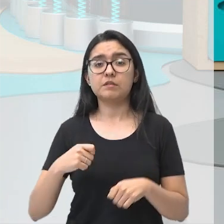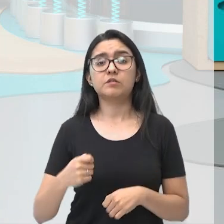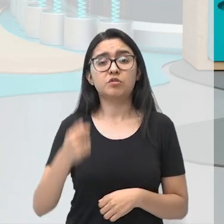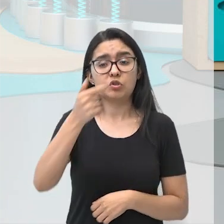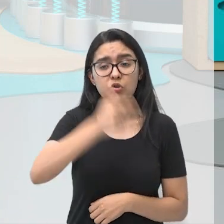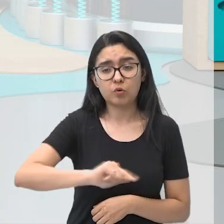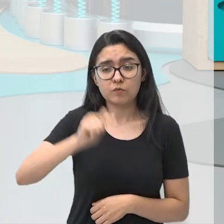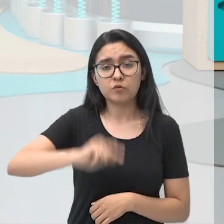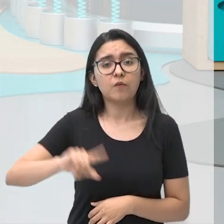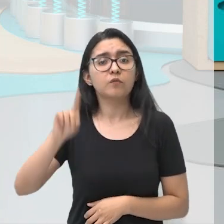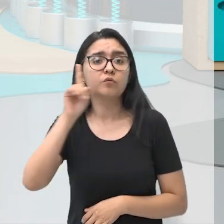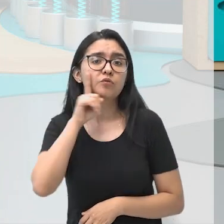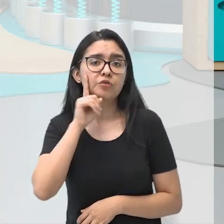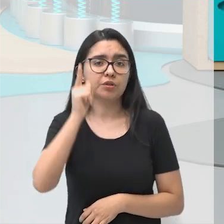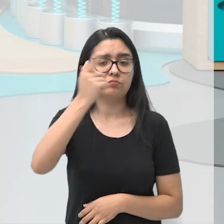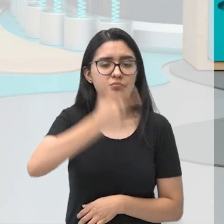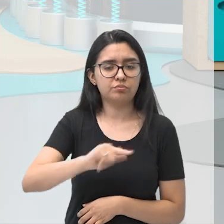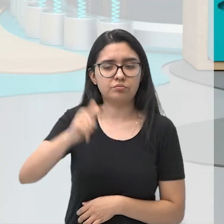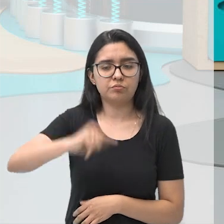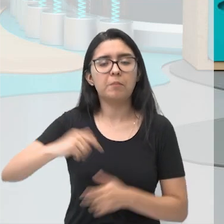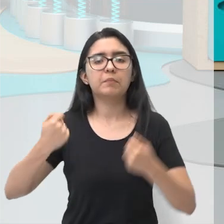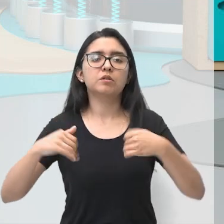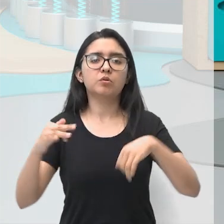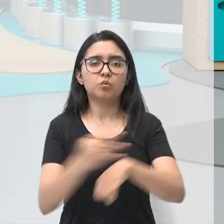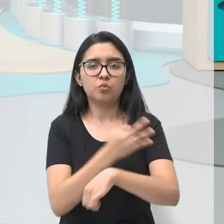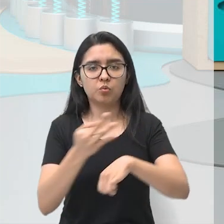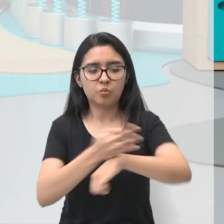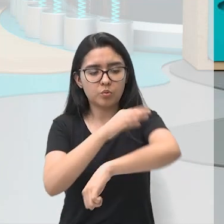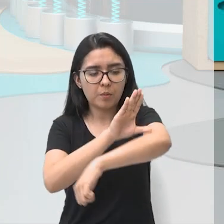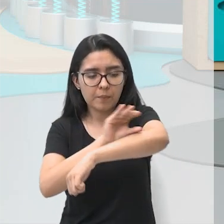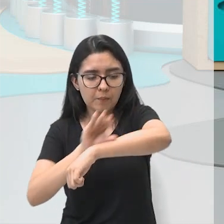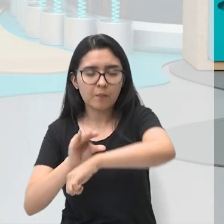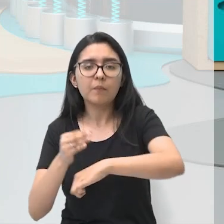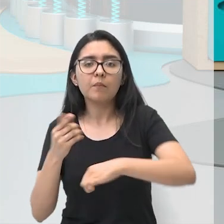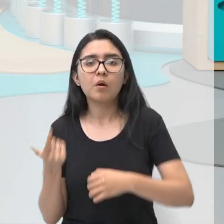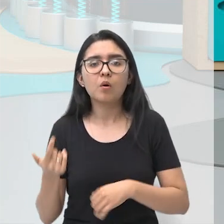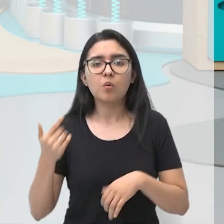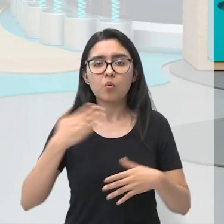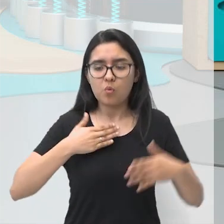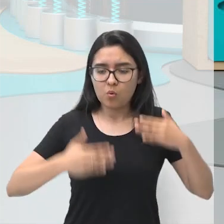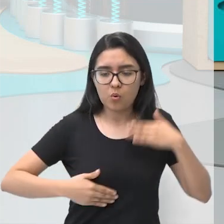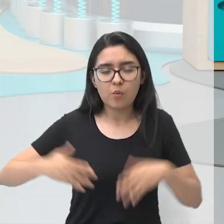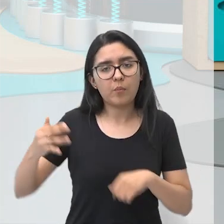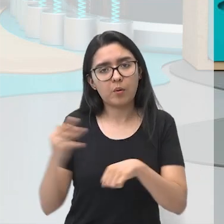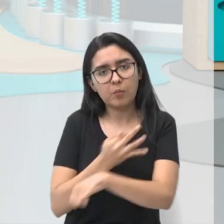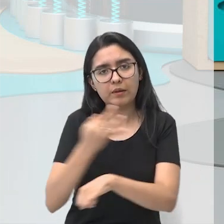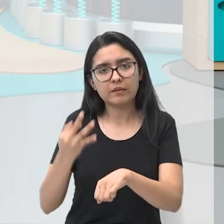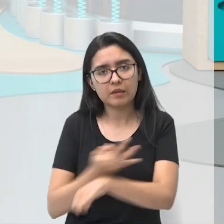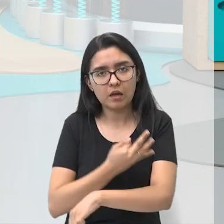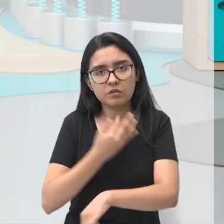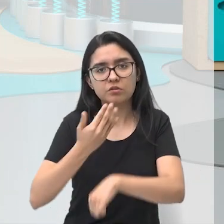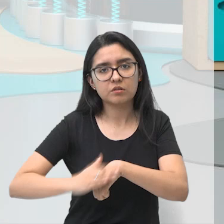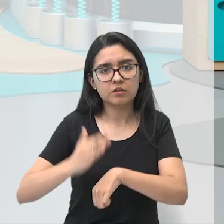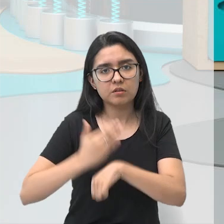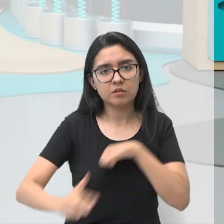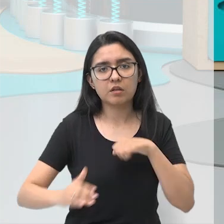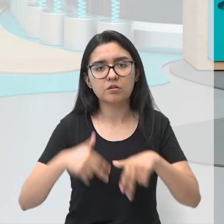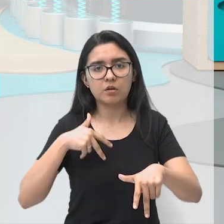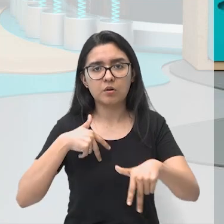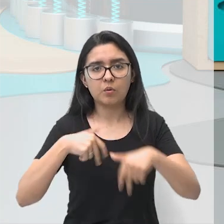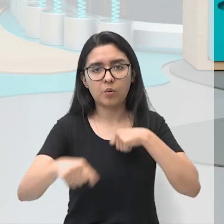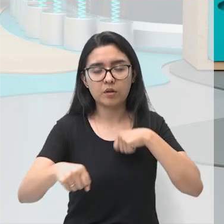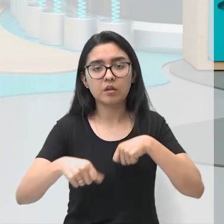no mesmo dia, então eu preciso ter resistência para o meu corpo suportar aí essa carga de atividade, ok,